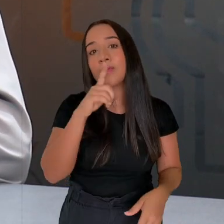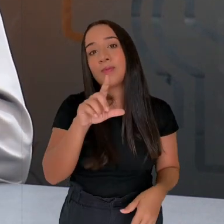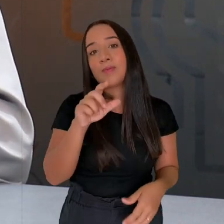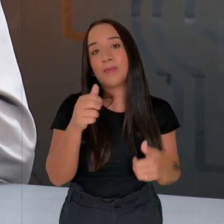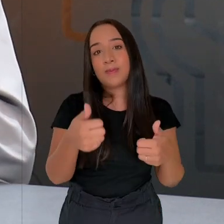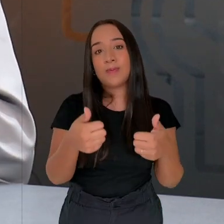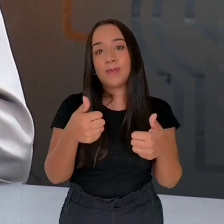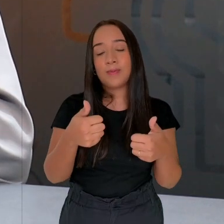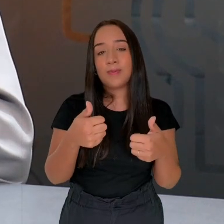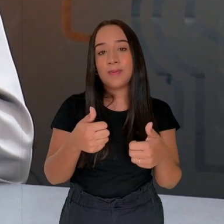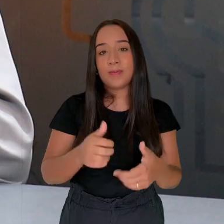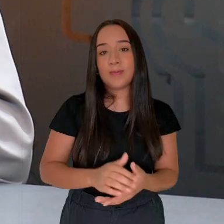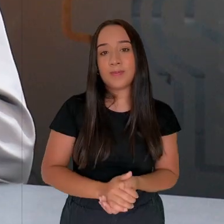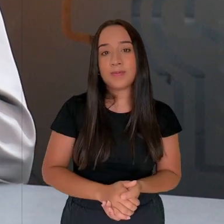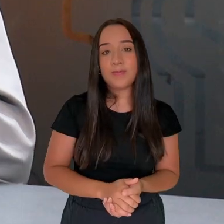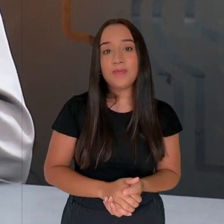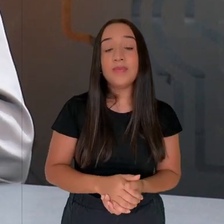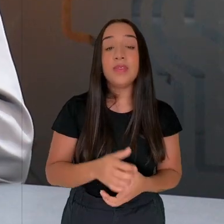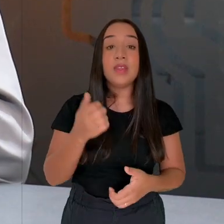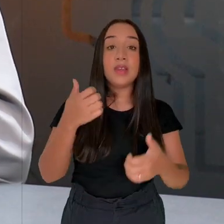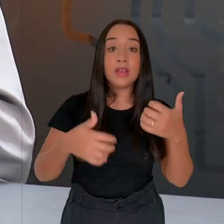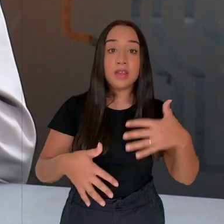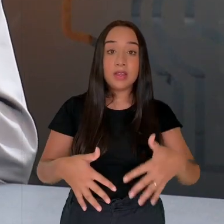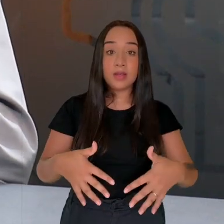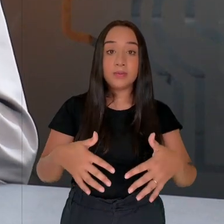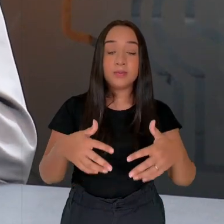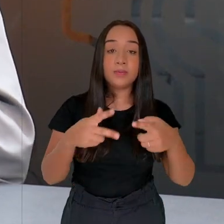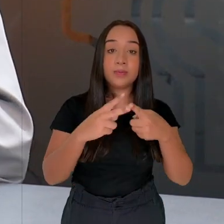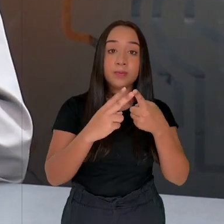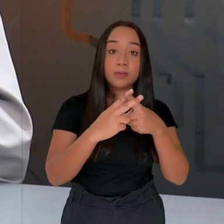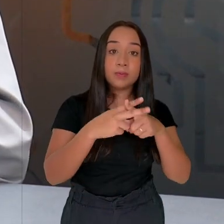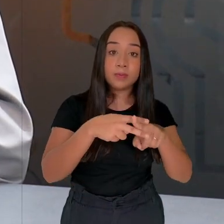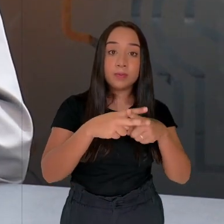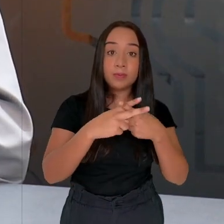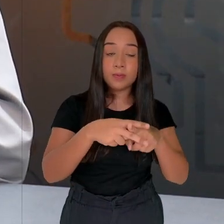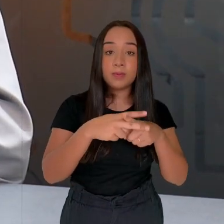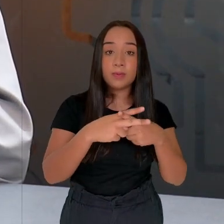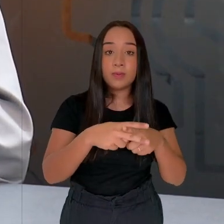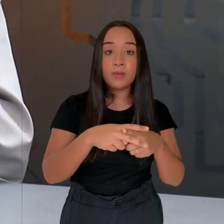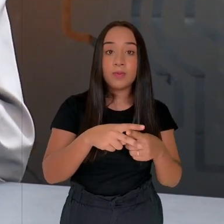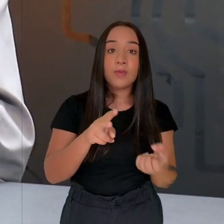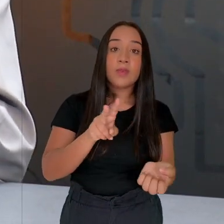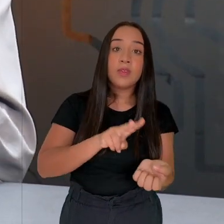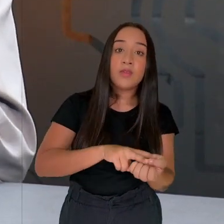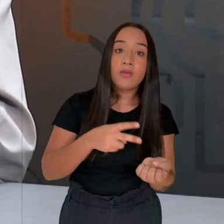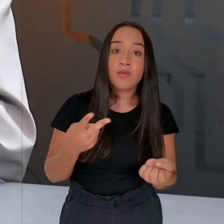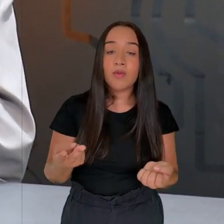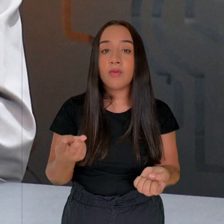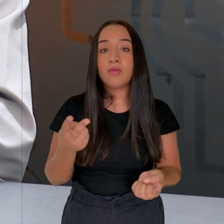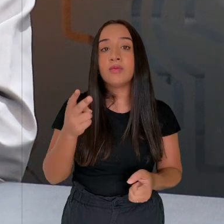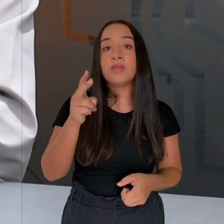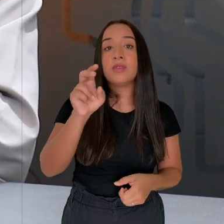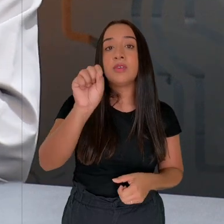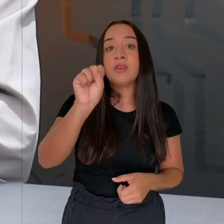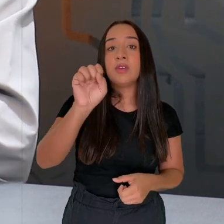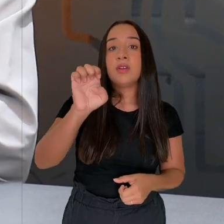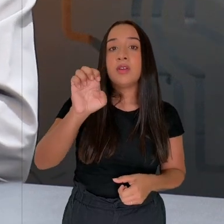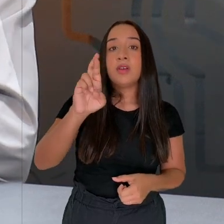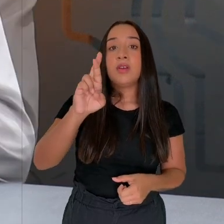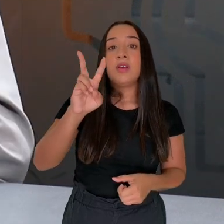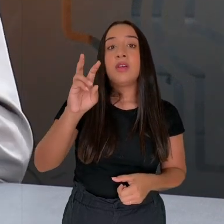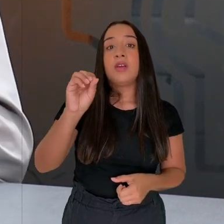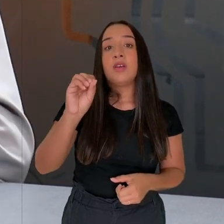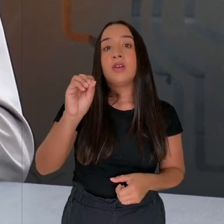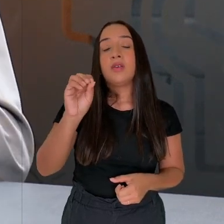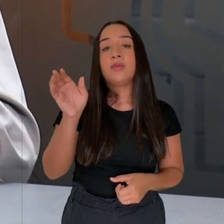fala de reparo de fonte, de servo drive, de inversor de frequência, de IHM, de